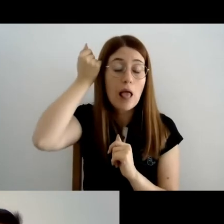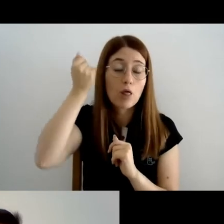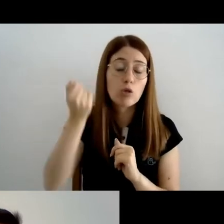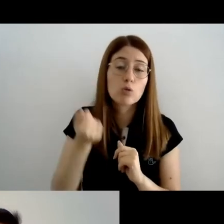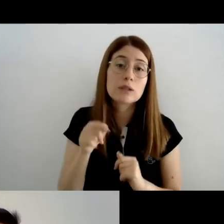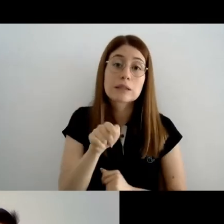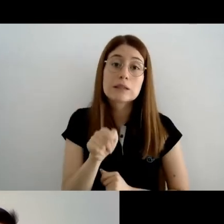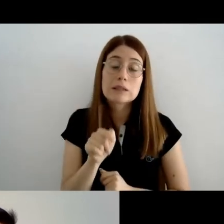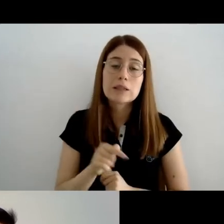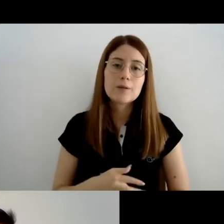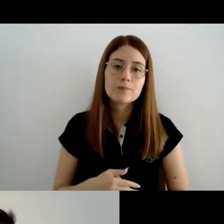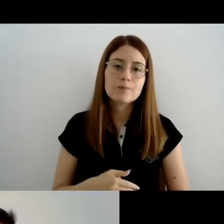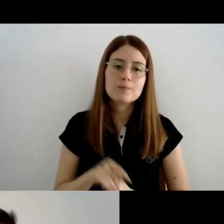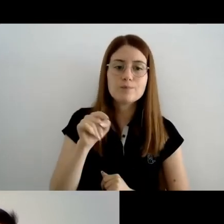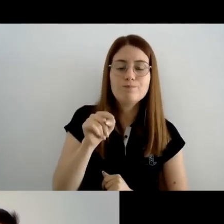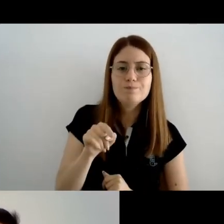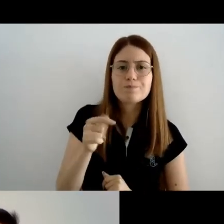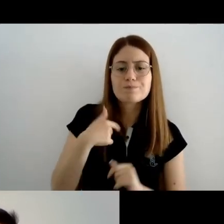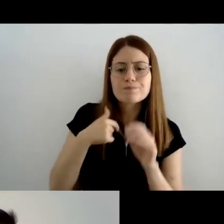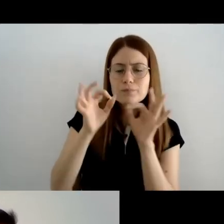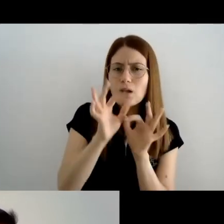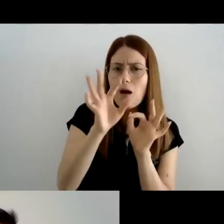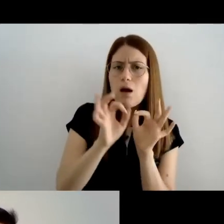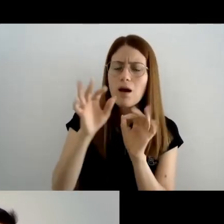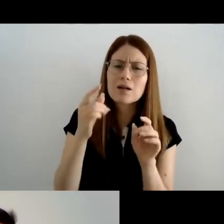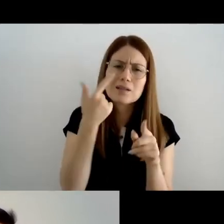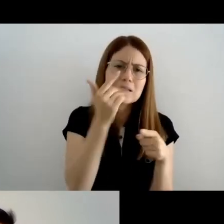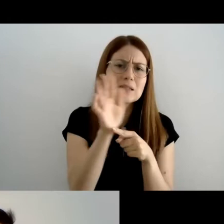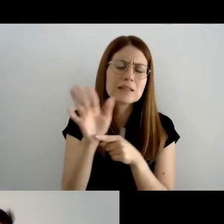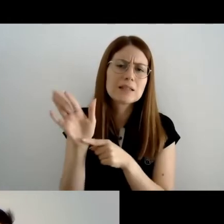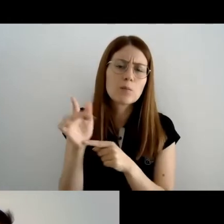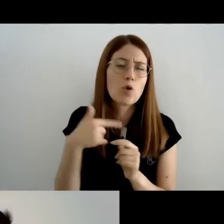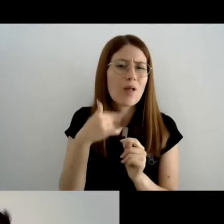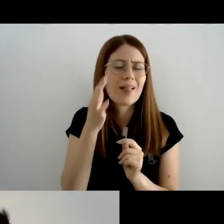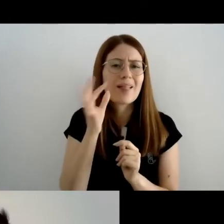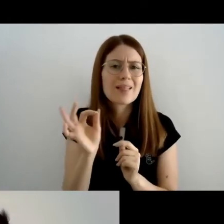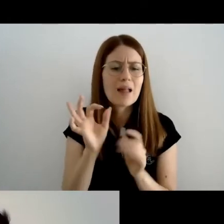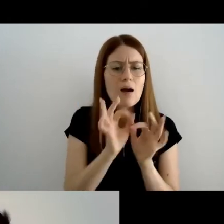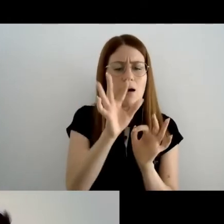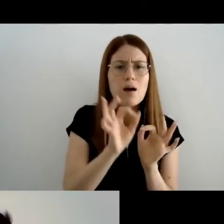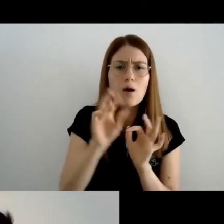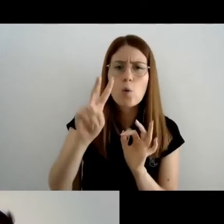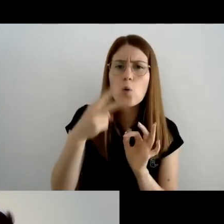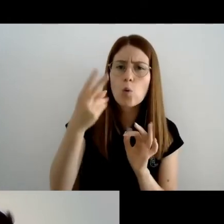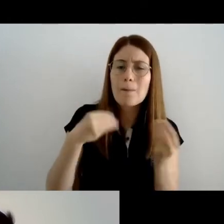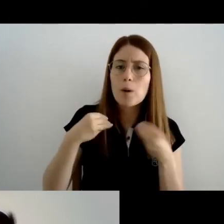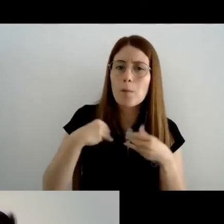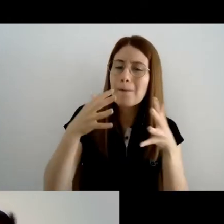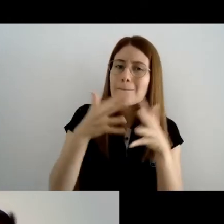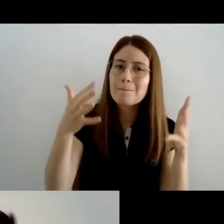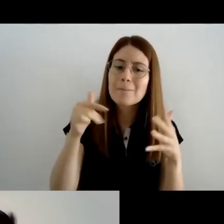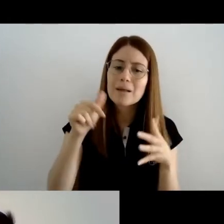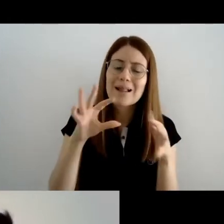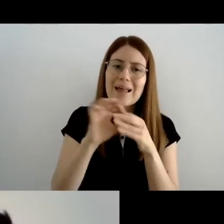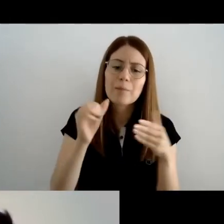assim que eu vou trazer um conjunto de exemplos. Essencialmente vou tentar trazer duas grandes preocupações ao enquadramento desta questão